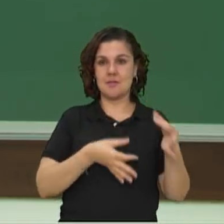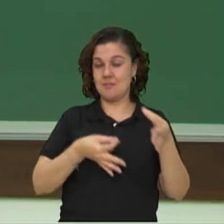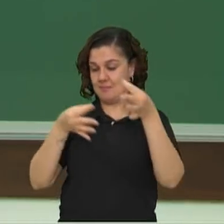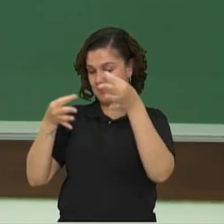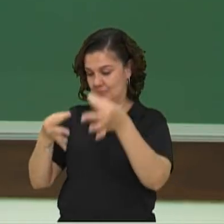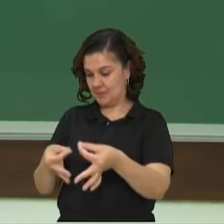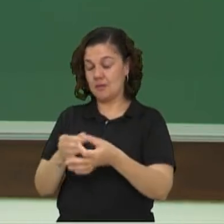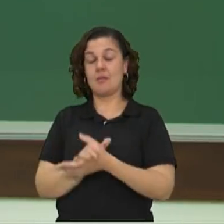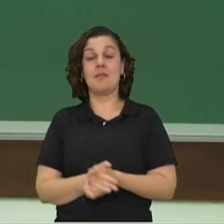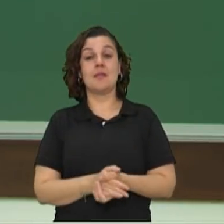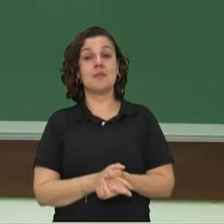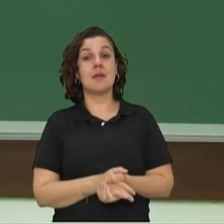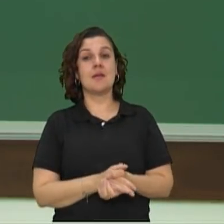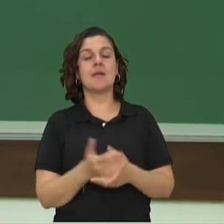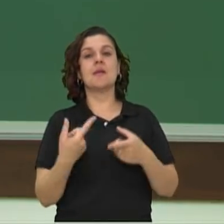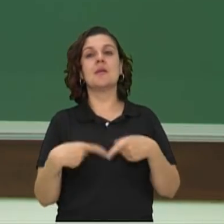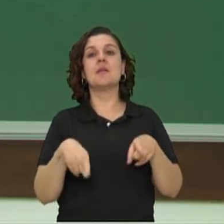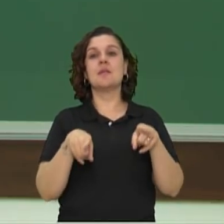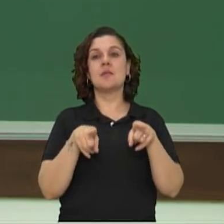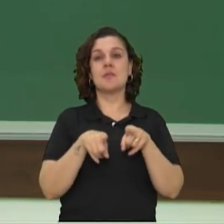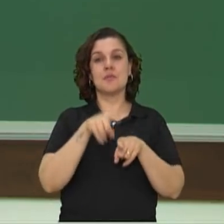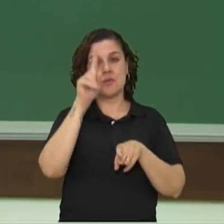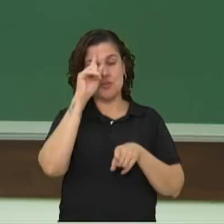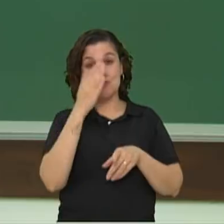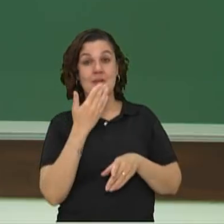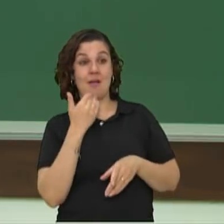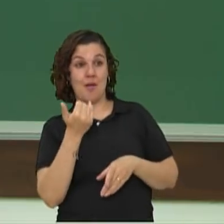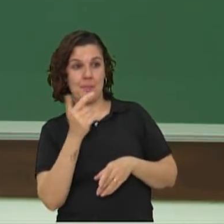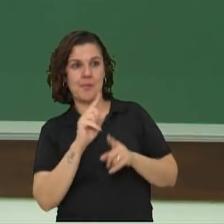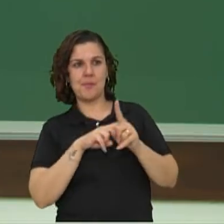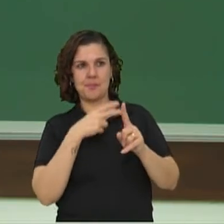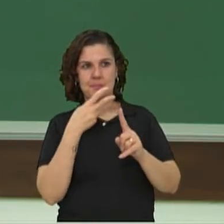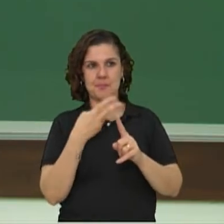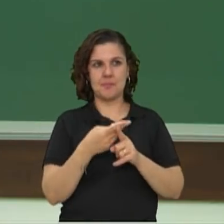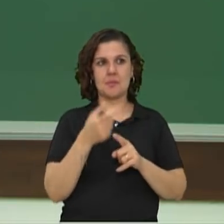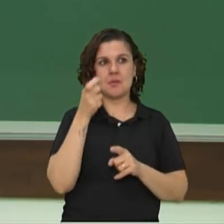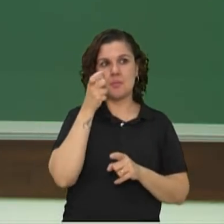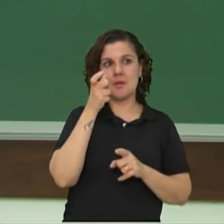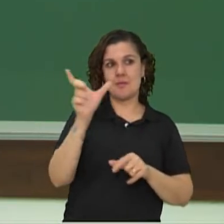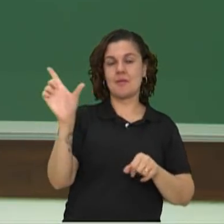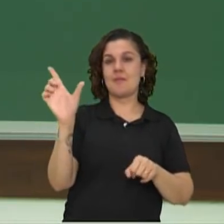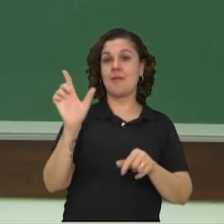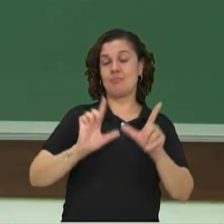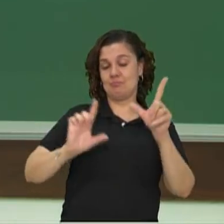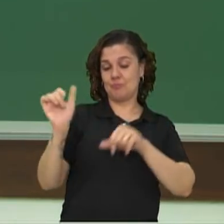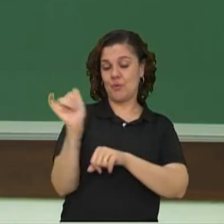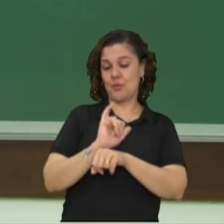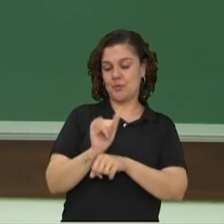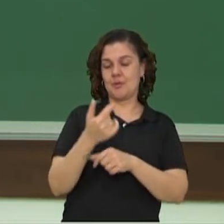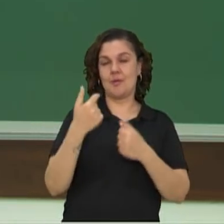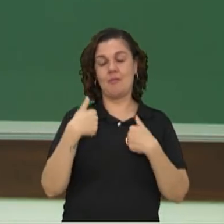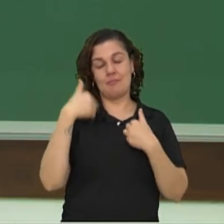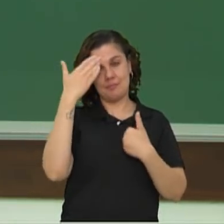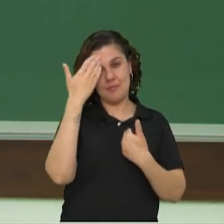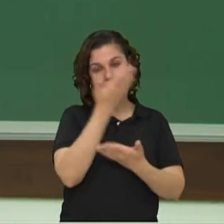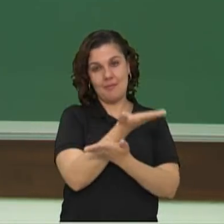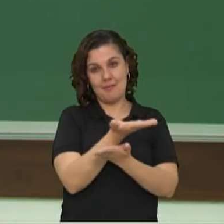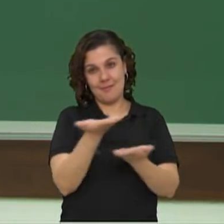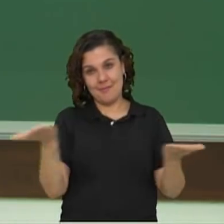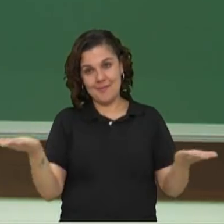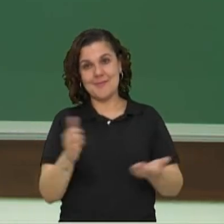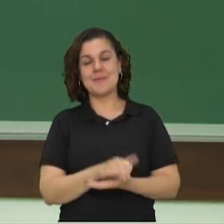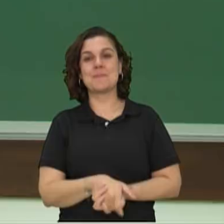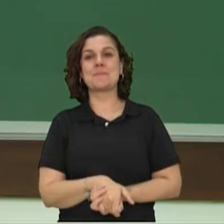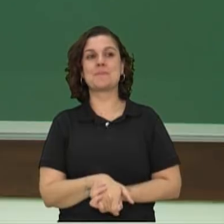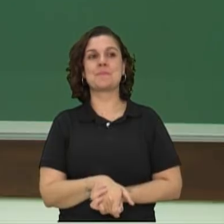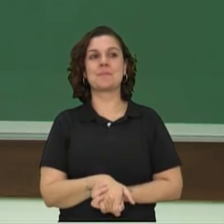tá? E mandar no dia da merenda escolar, além de assistir às aulas de YouTube, né? Eu agradeço a todos,